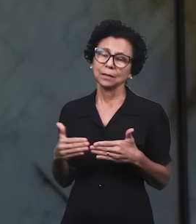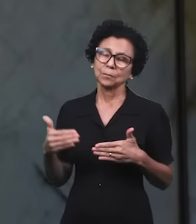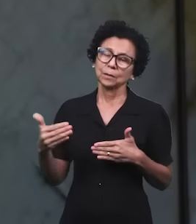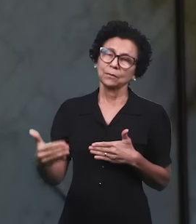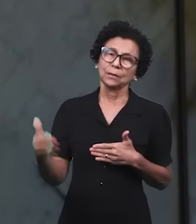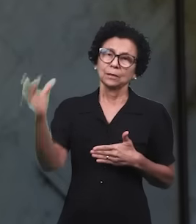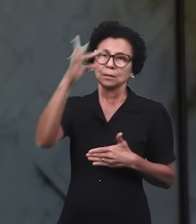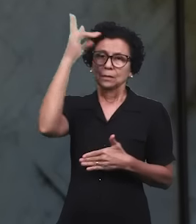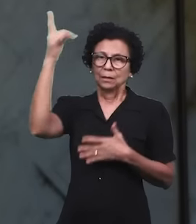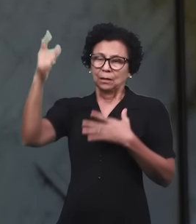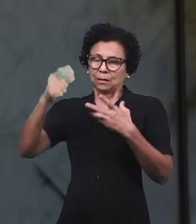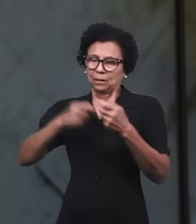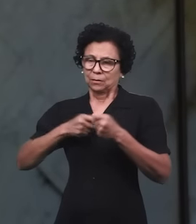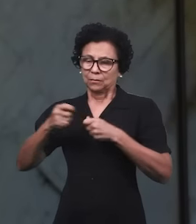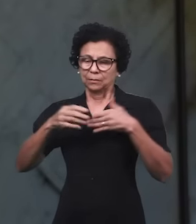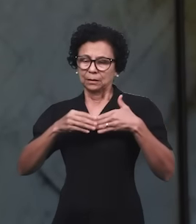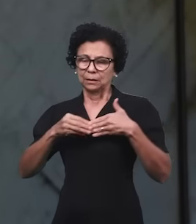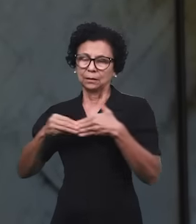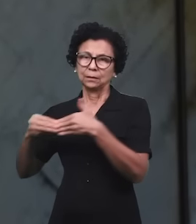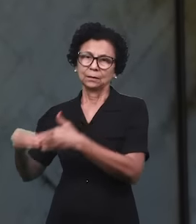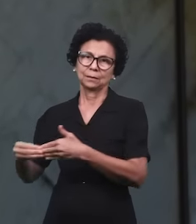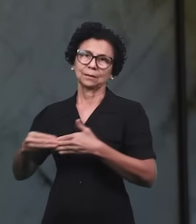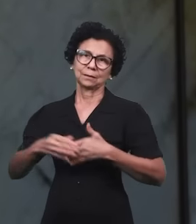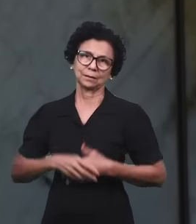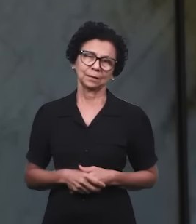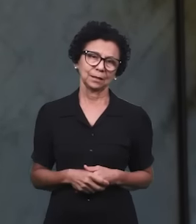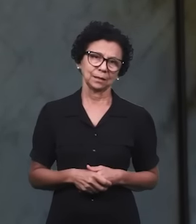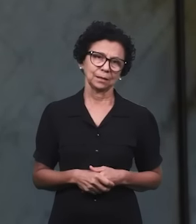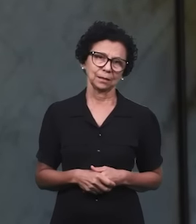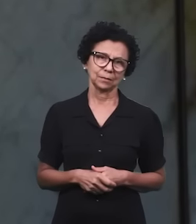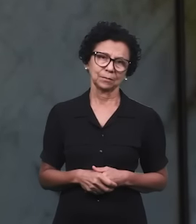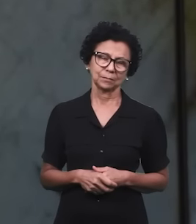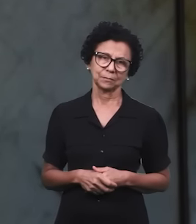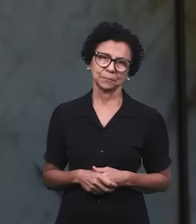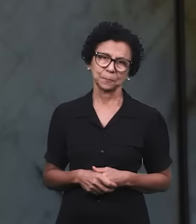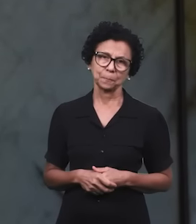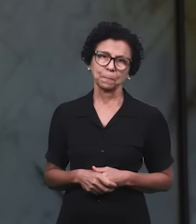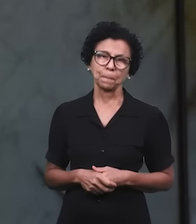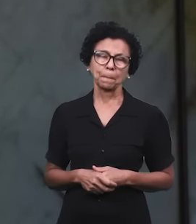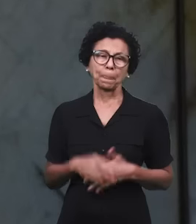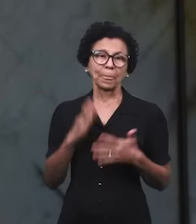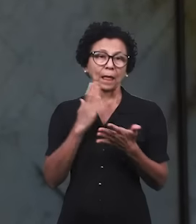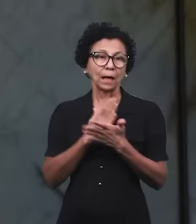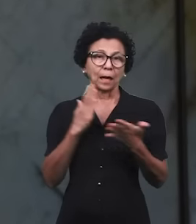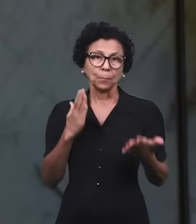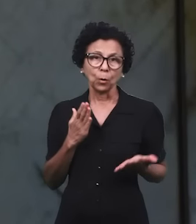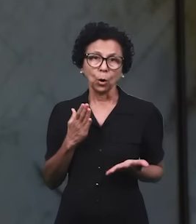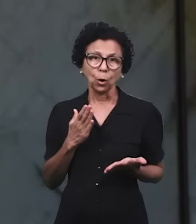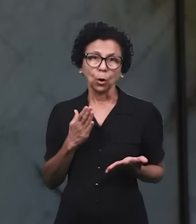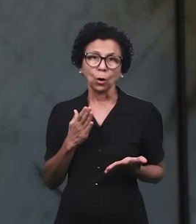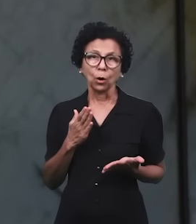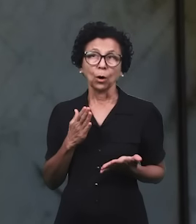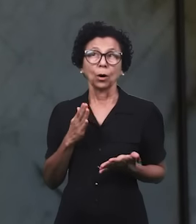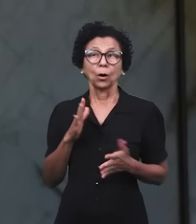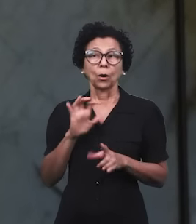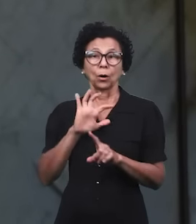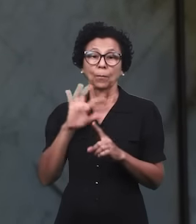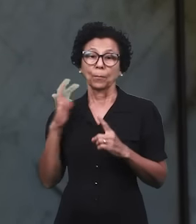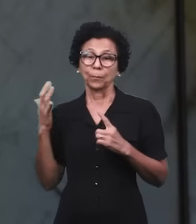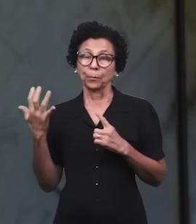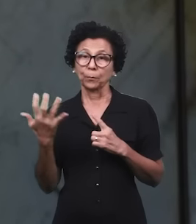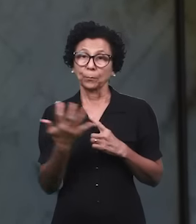pelo Espírito Santo. E é algo que jamais pode se acabar. Então, acabou vem a providência. Nunca